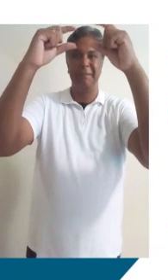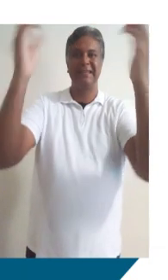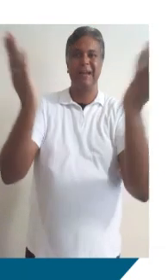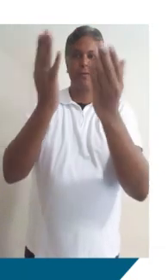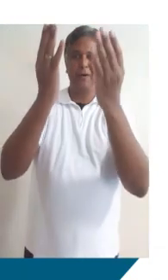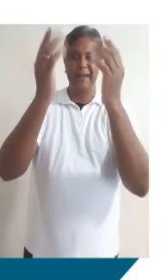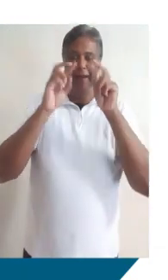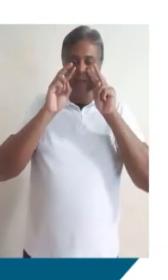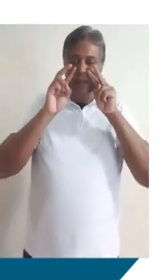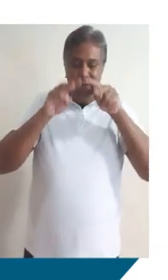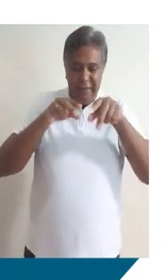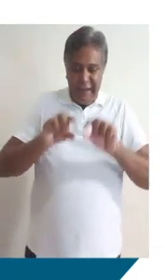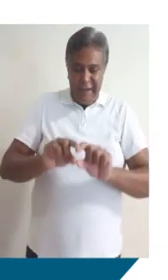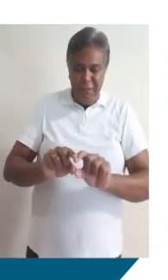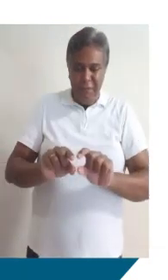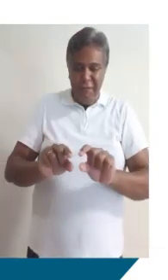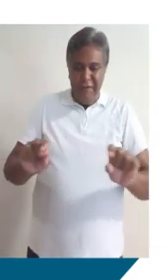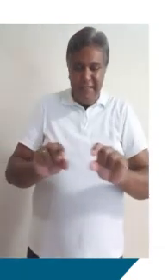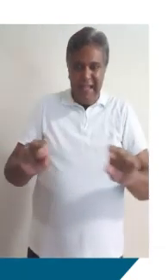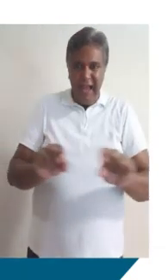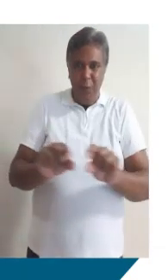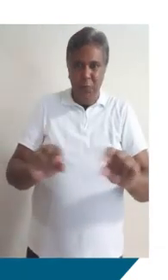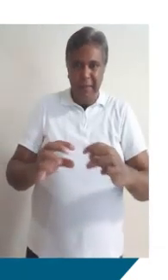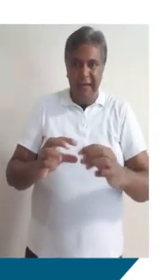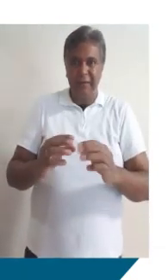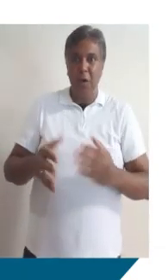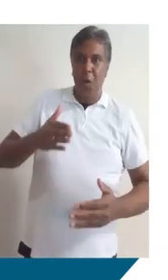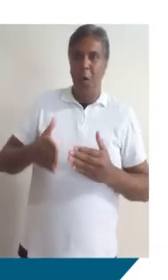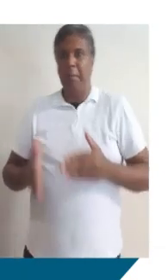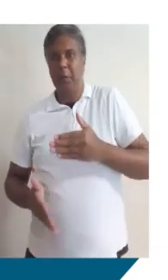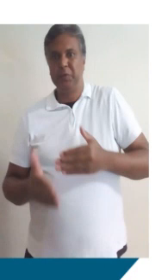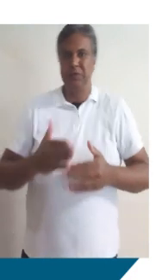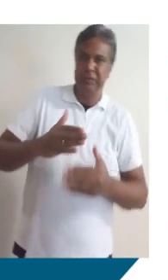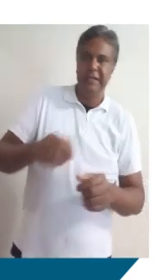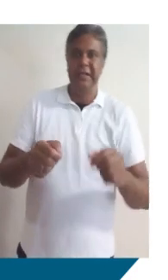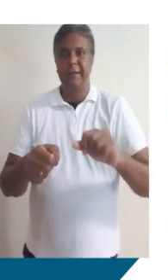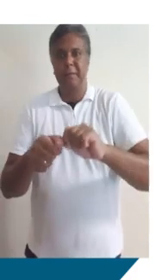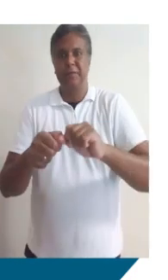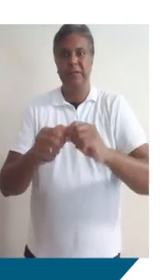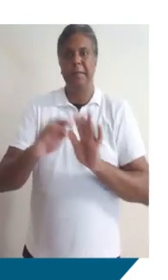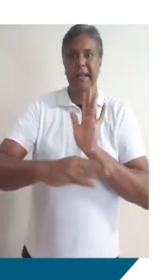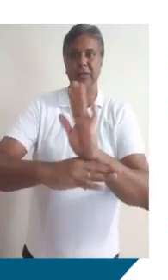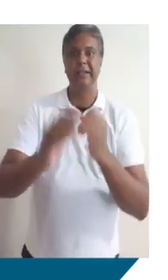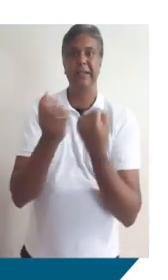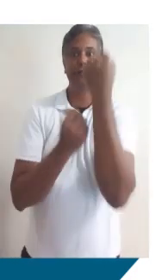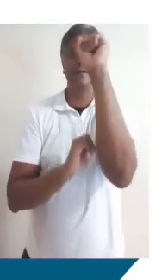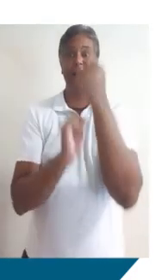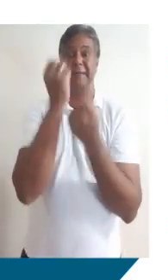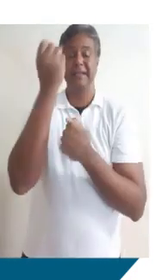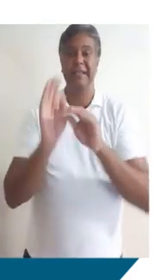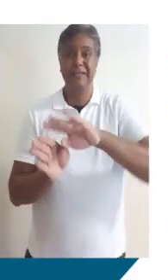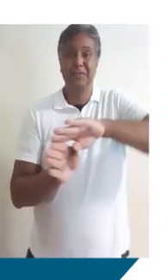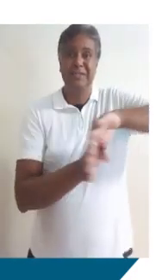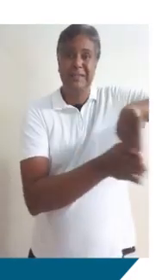Vamos ler. É curioso observar, portanto, que robôs construídos para ajudar nas fábricas estejam hoje tirando o trabalho de